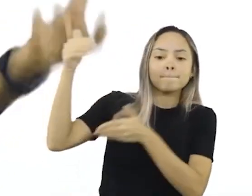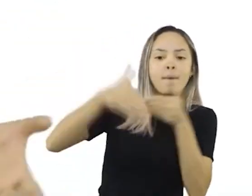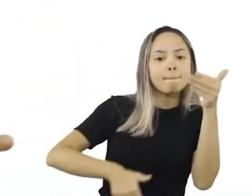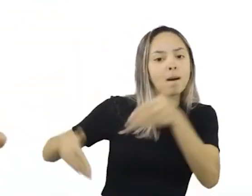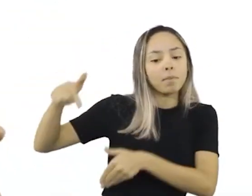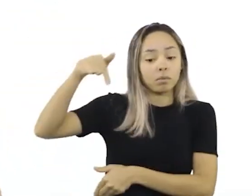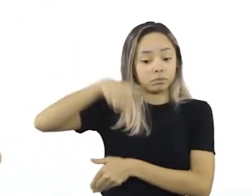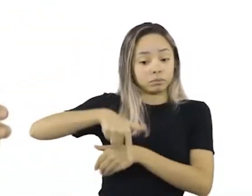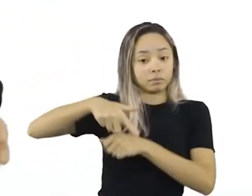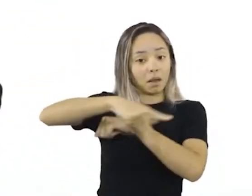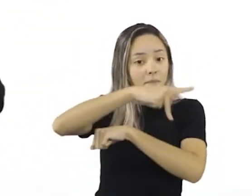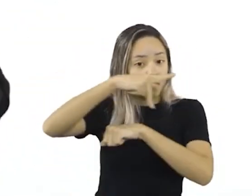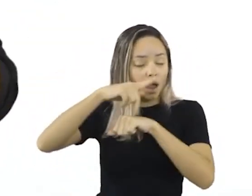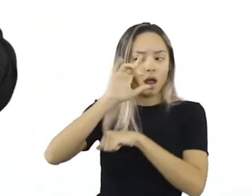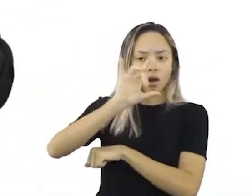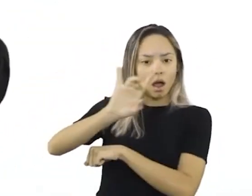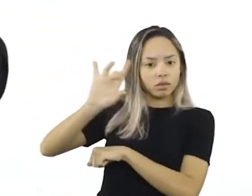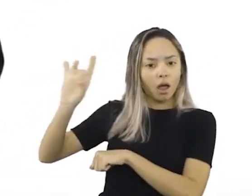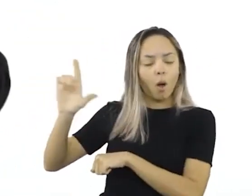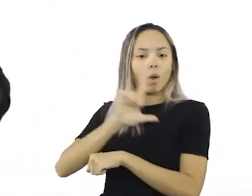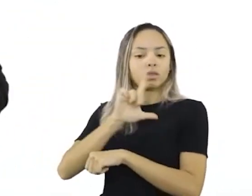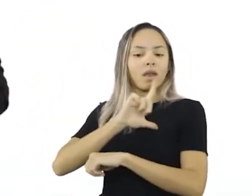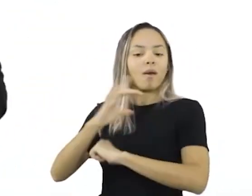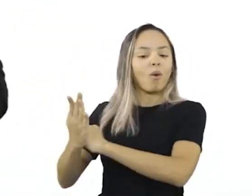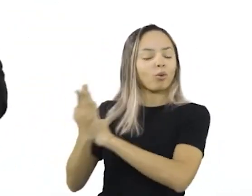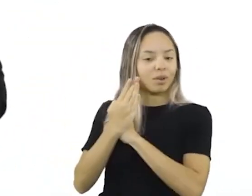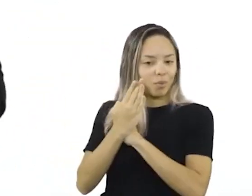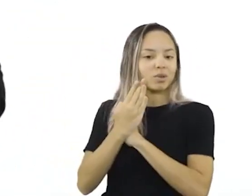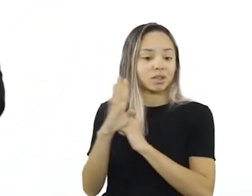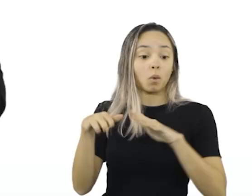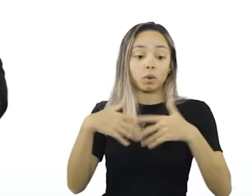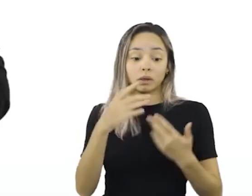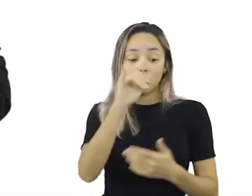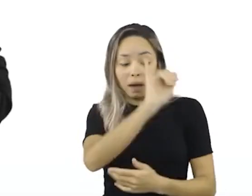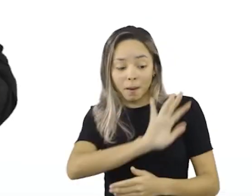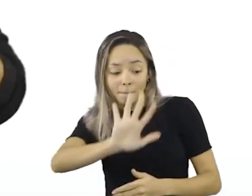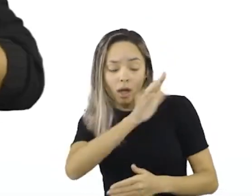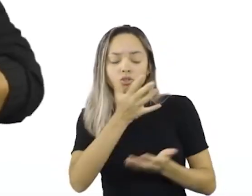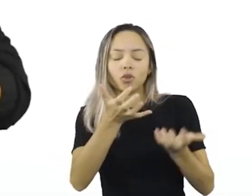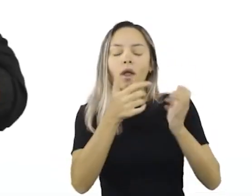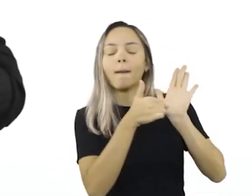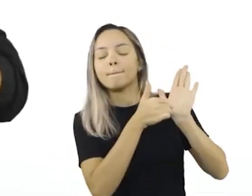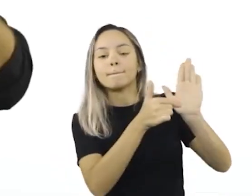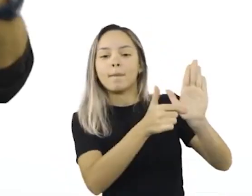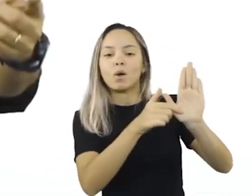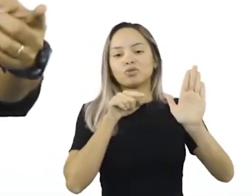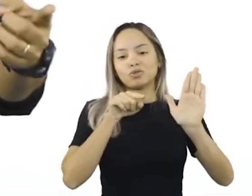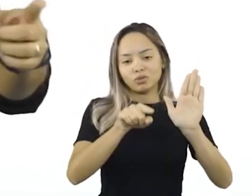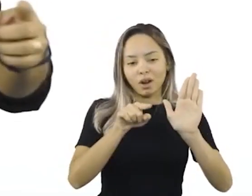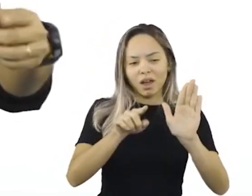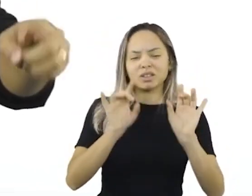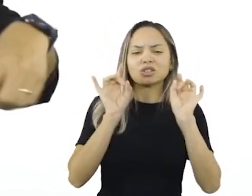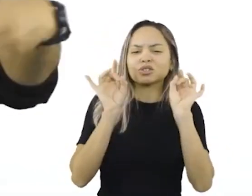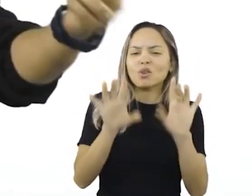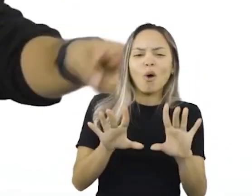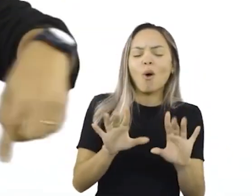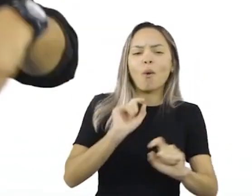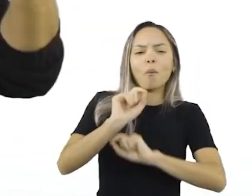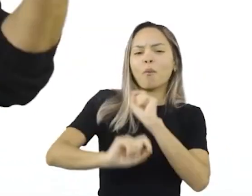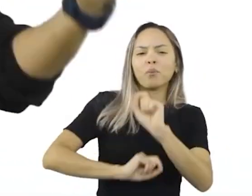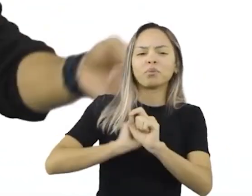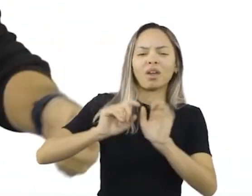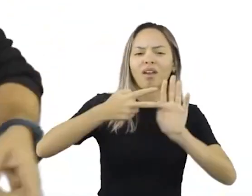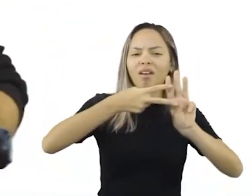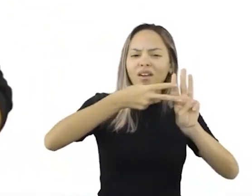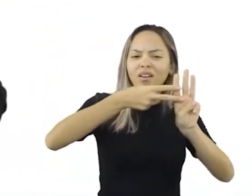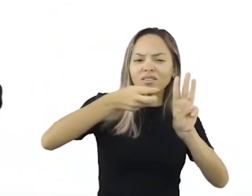cada uma com sua contribuição, e é exatamente isso que ela quer mostrar aí. Não só se tratando aí de